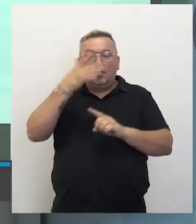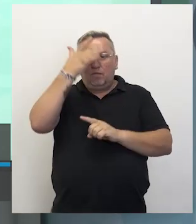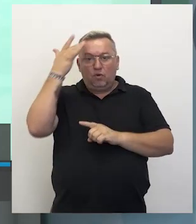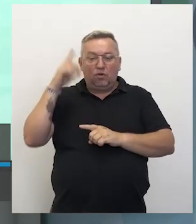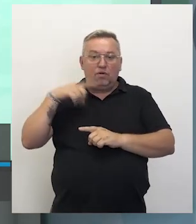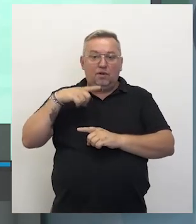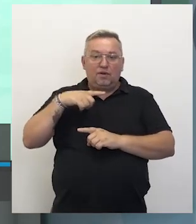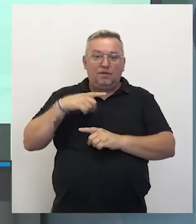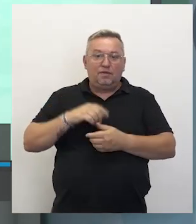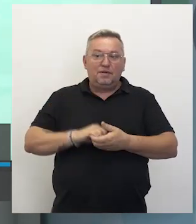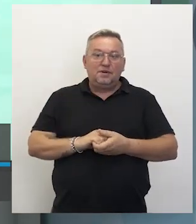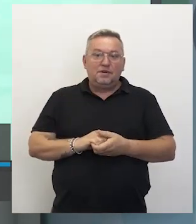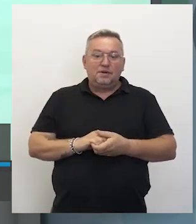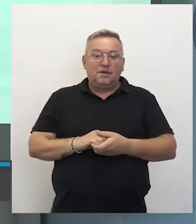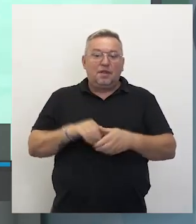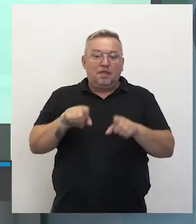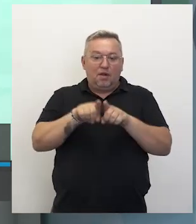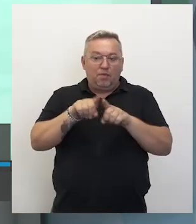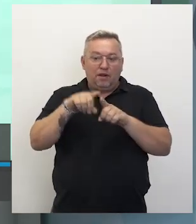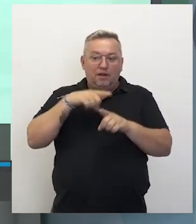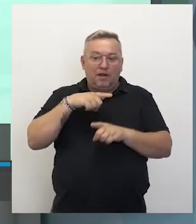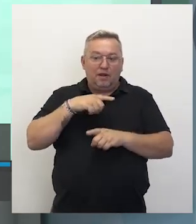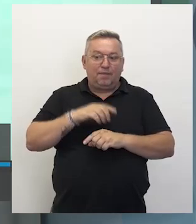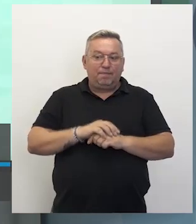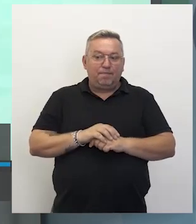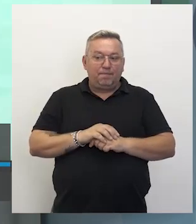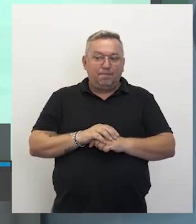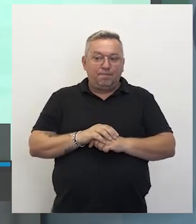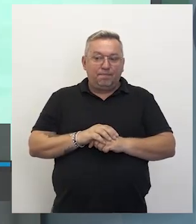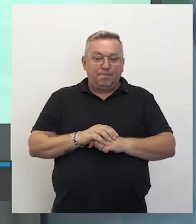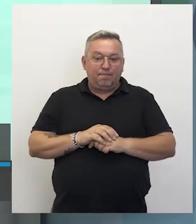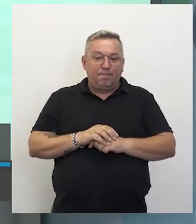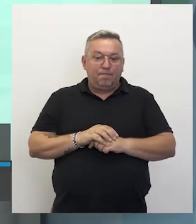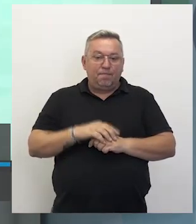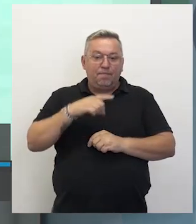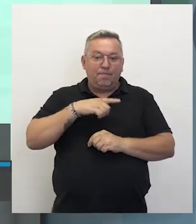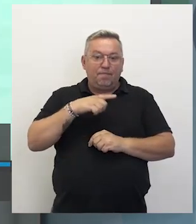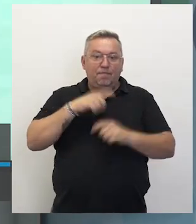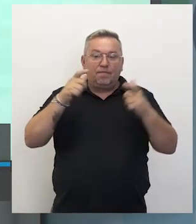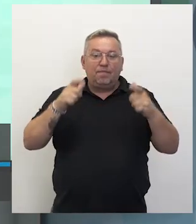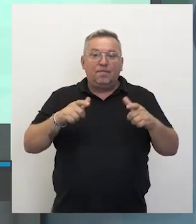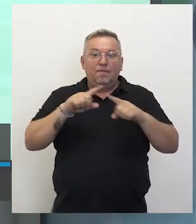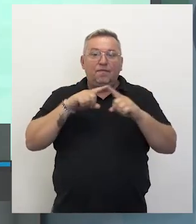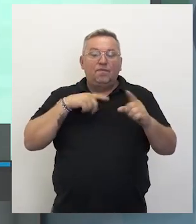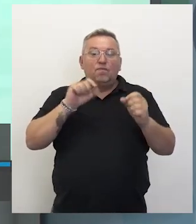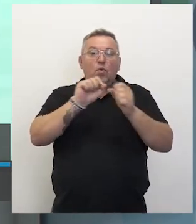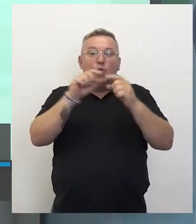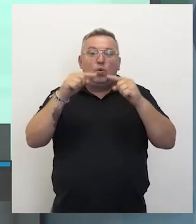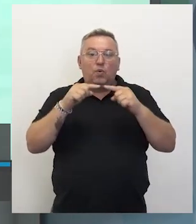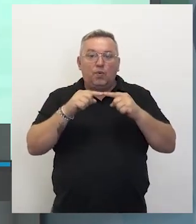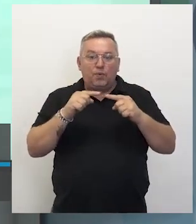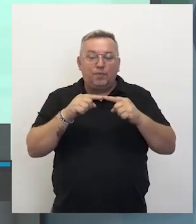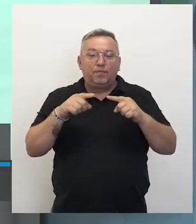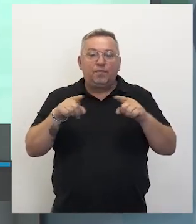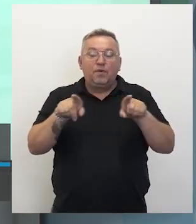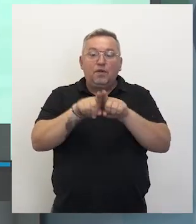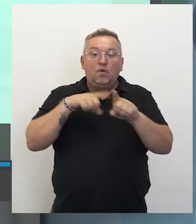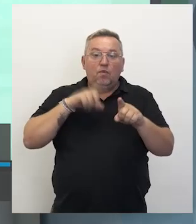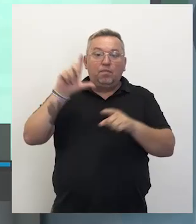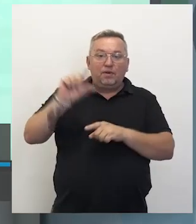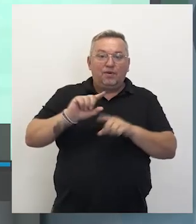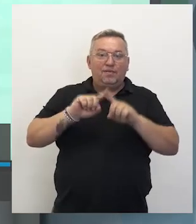já estão lá e que já estão ali naquele ambiente fazendo parte ali, aqueles impactos que são menores,